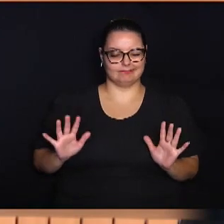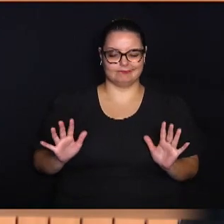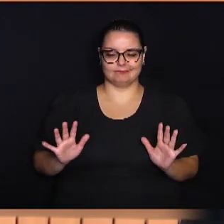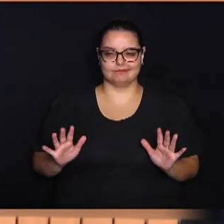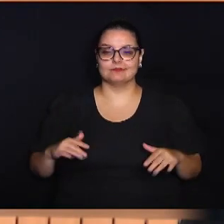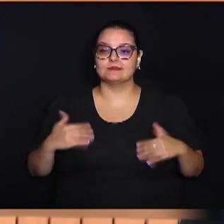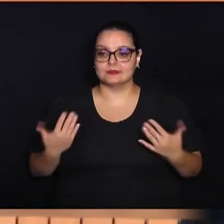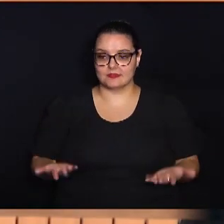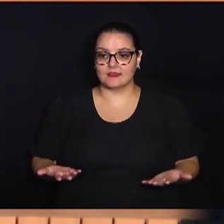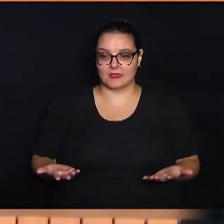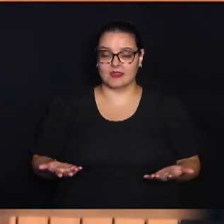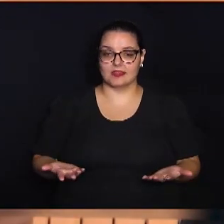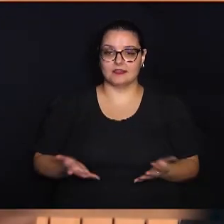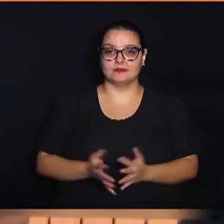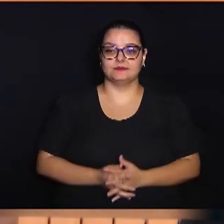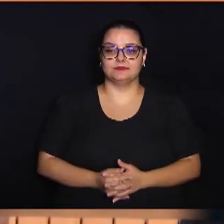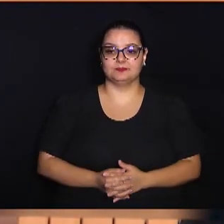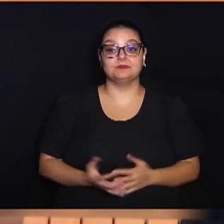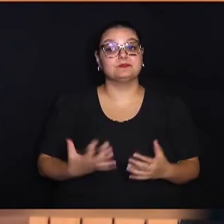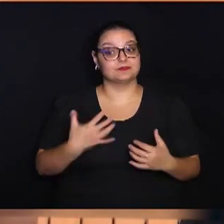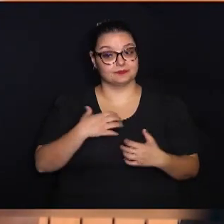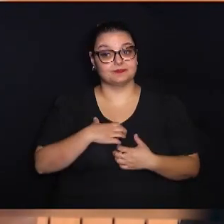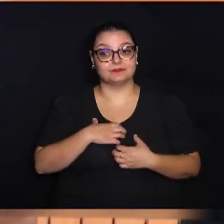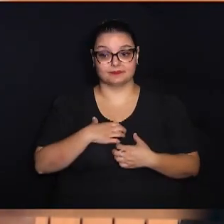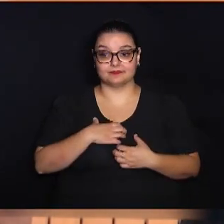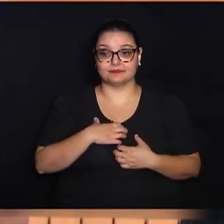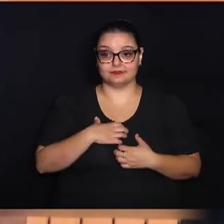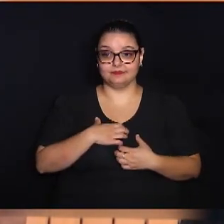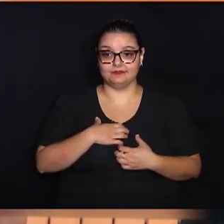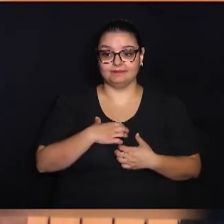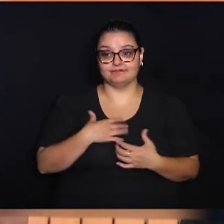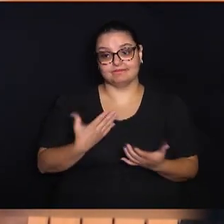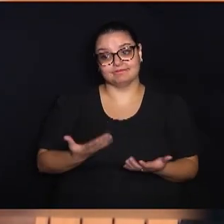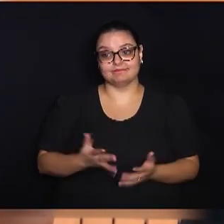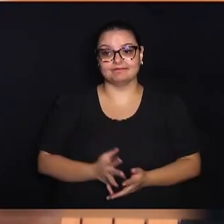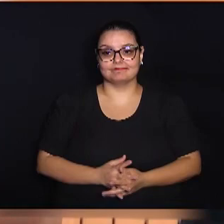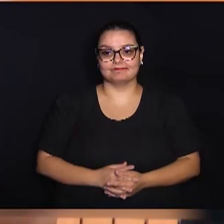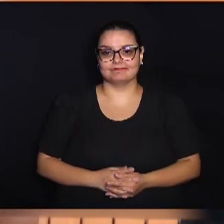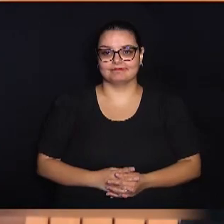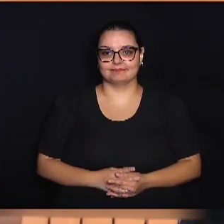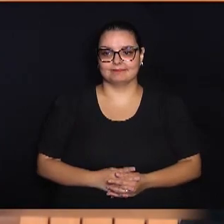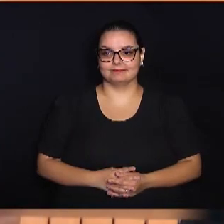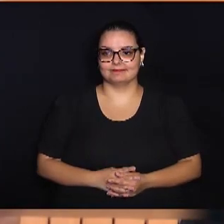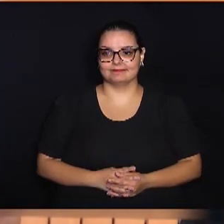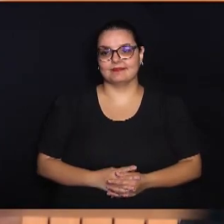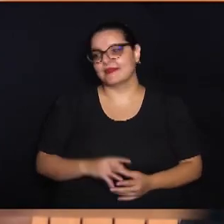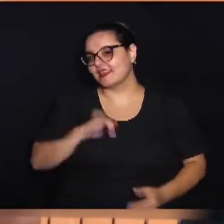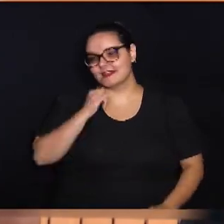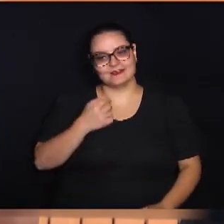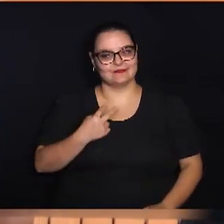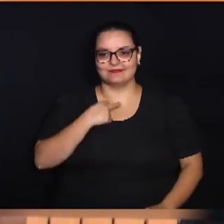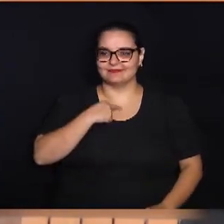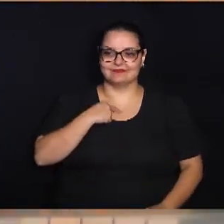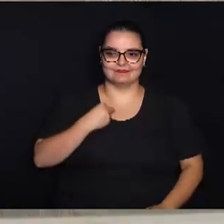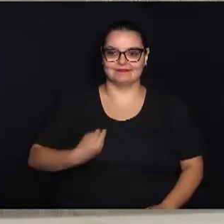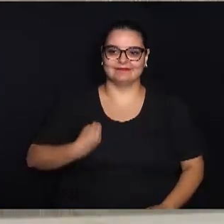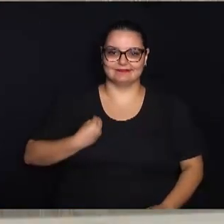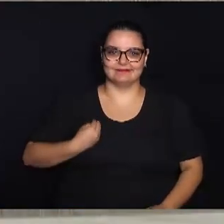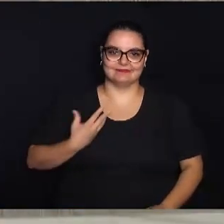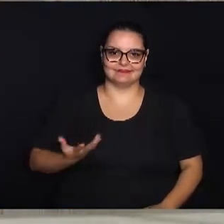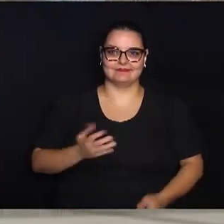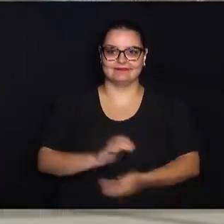então ele sentiu muito, mas ele disse que não poderia estar presente.